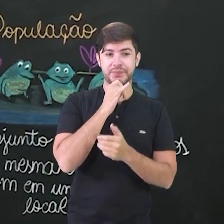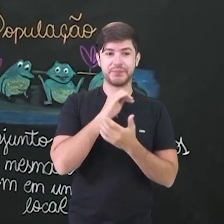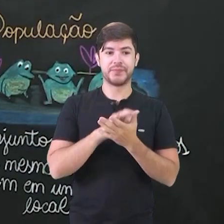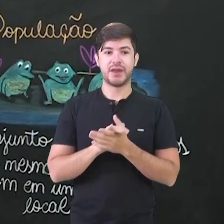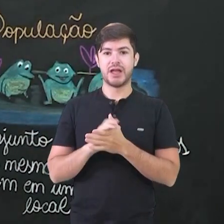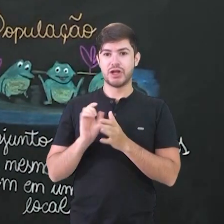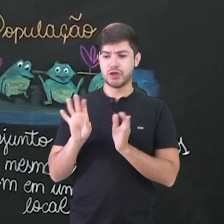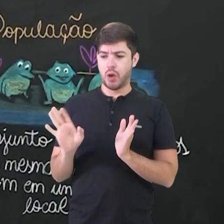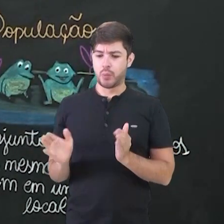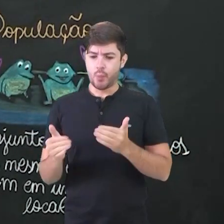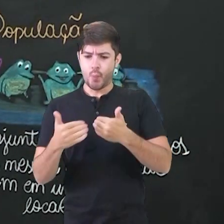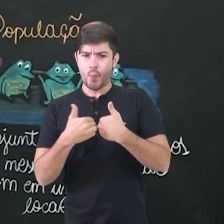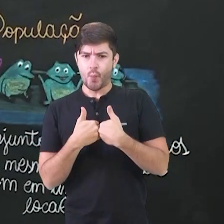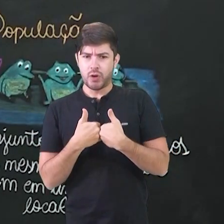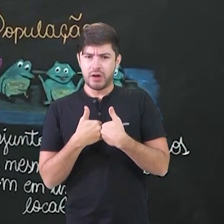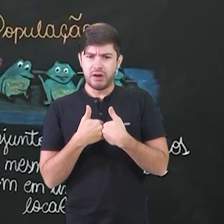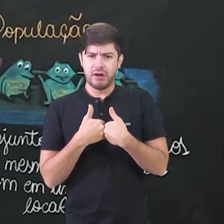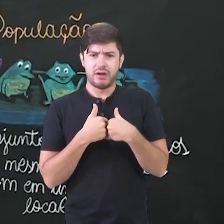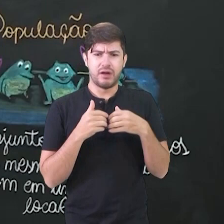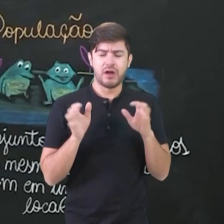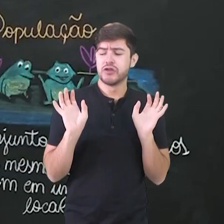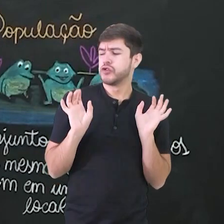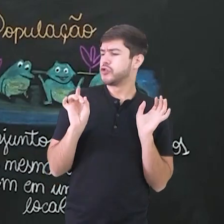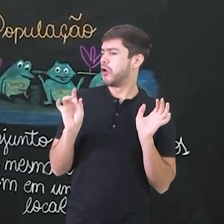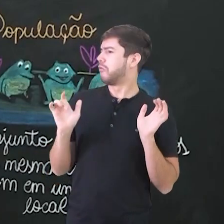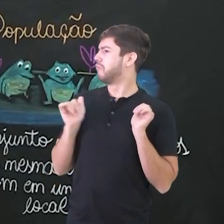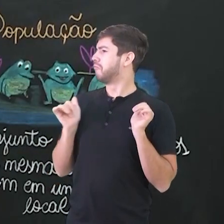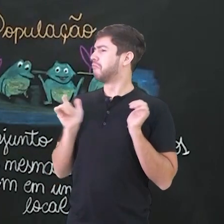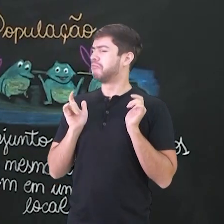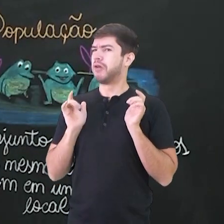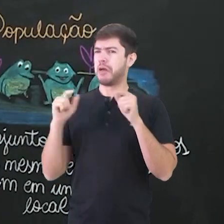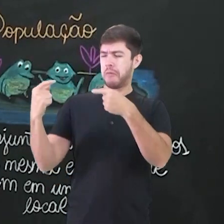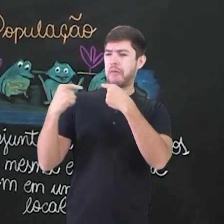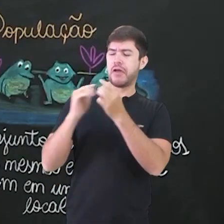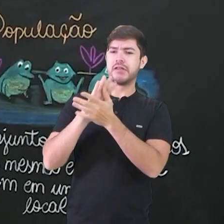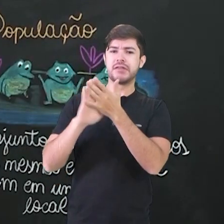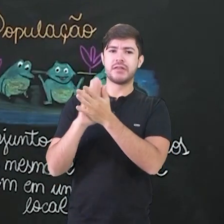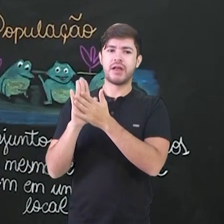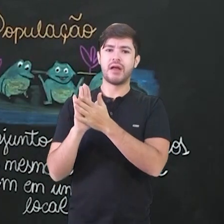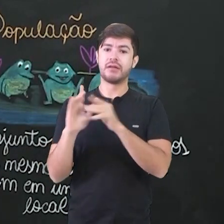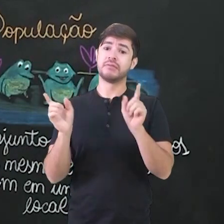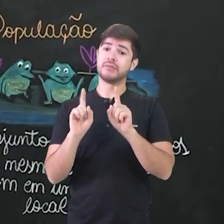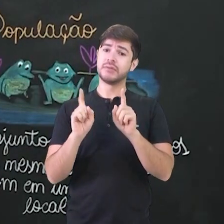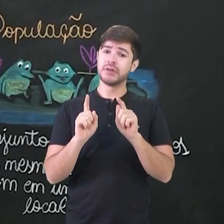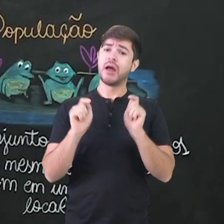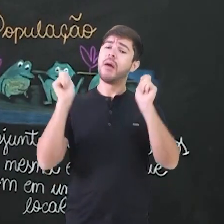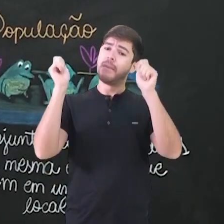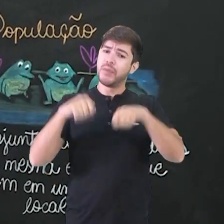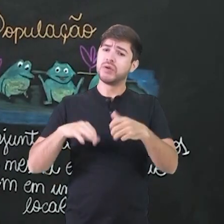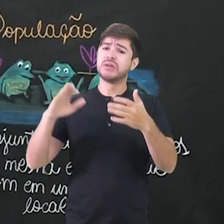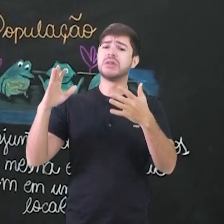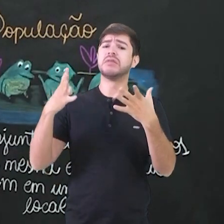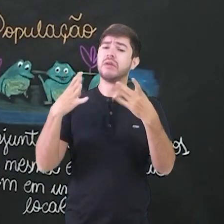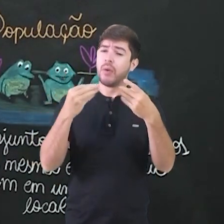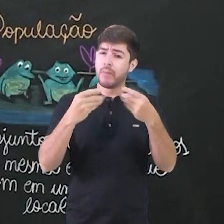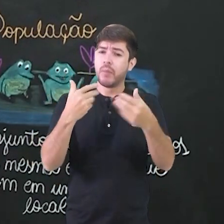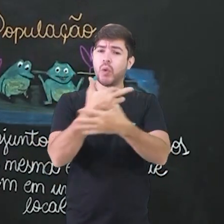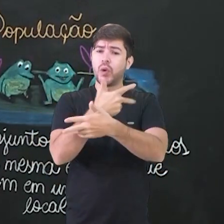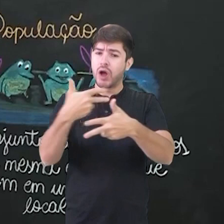está isolada do mundo, estamos aqui nós, o nosso grupo e nada nos afeta. Muitos fatores afetam